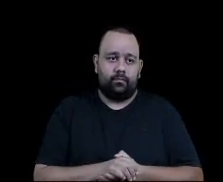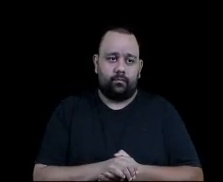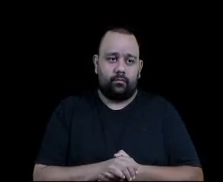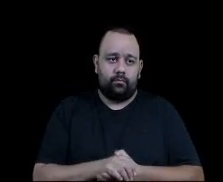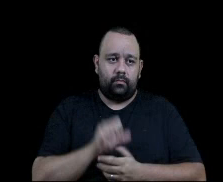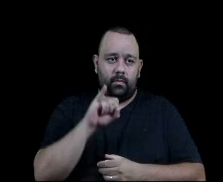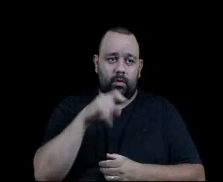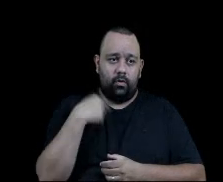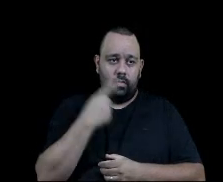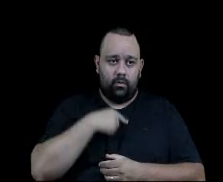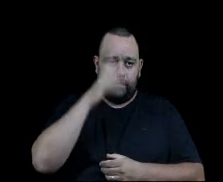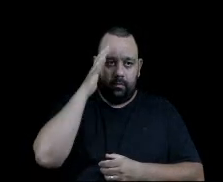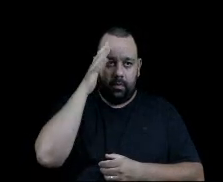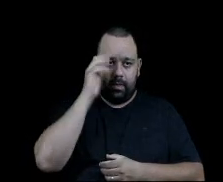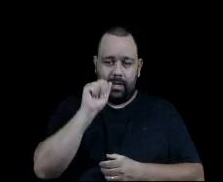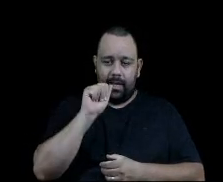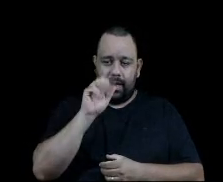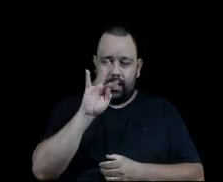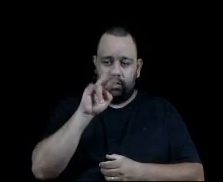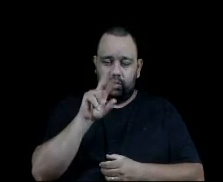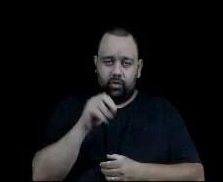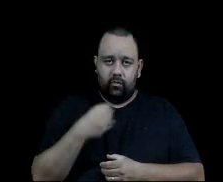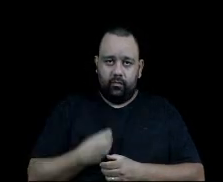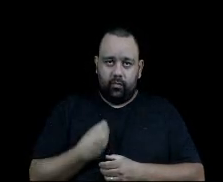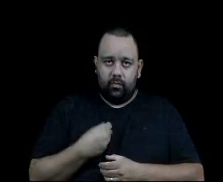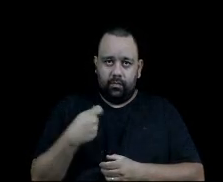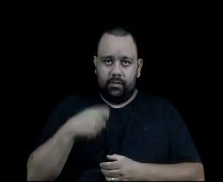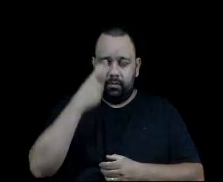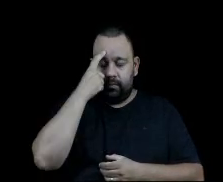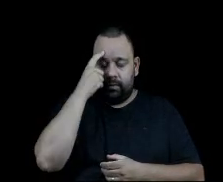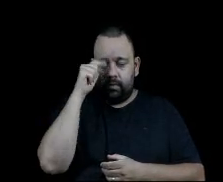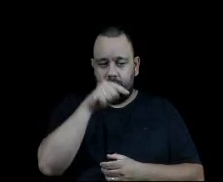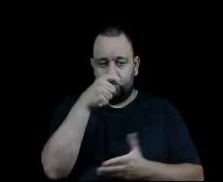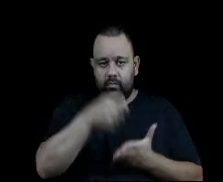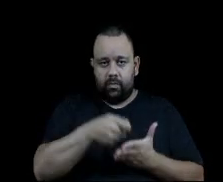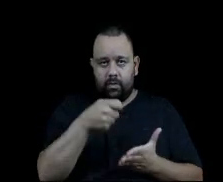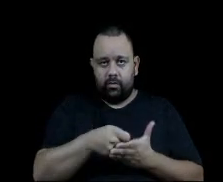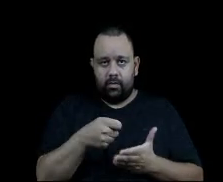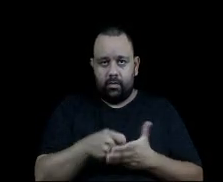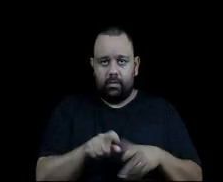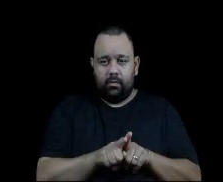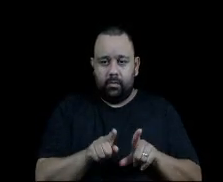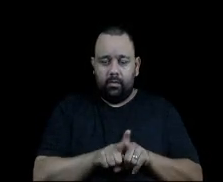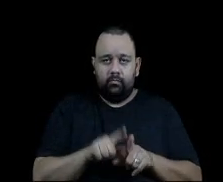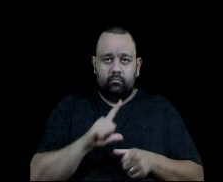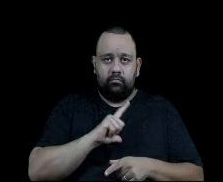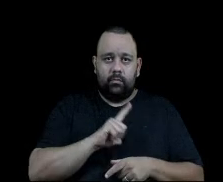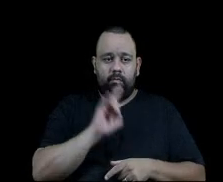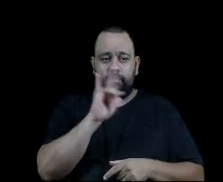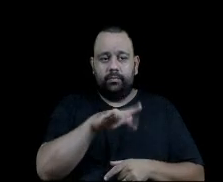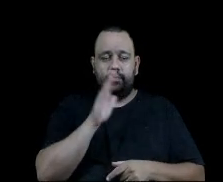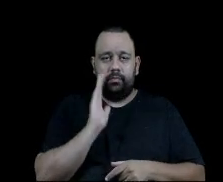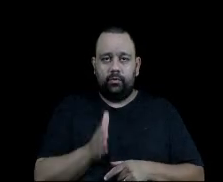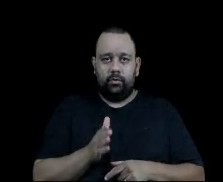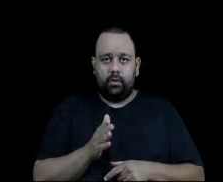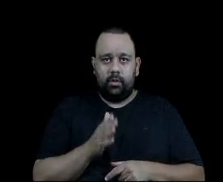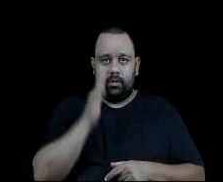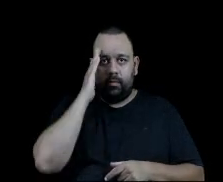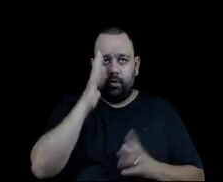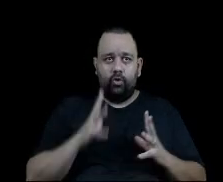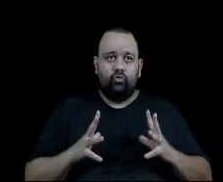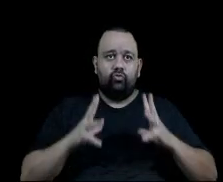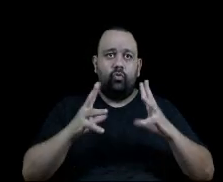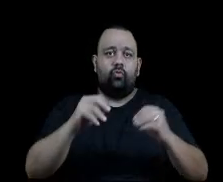2023. Então, quando a gente considera o ativo, a gente sempre tem que considerar essas obrigatoriedades que